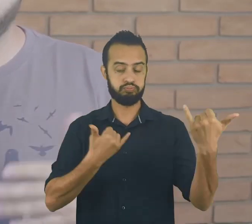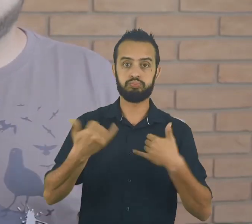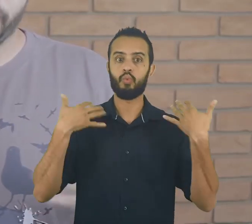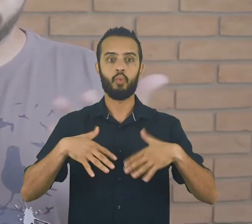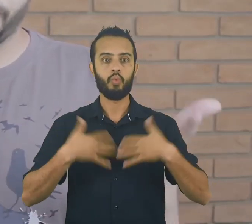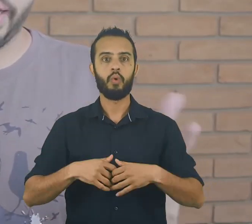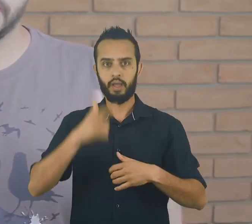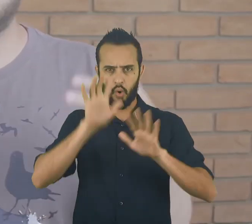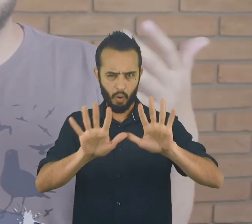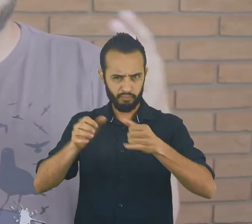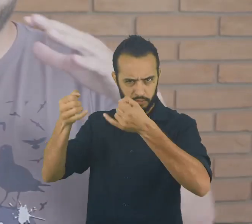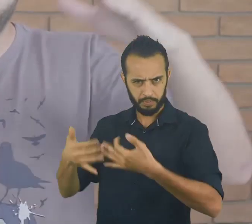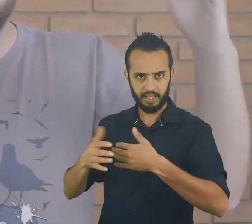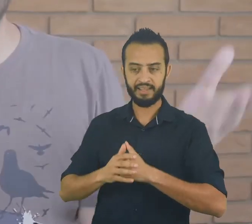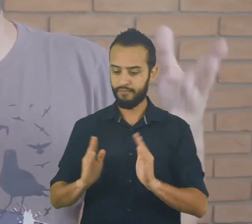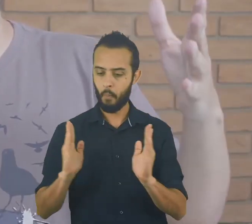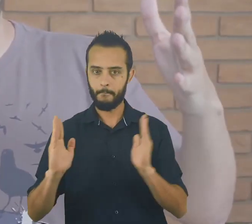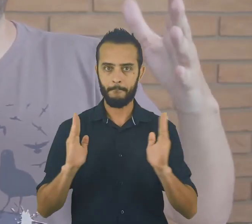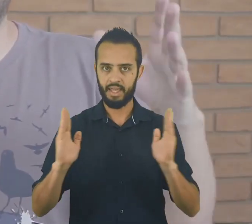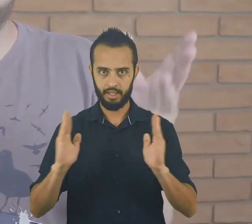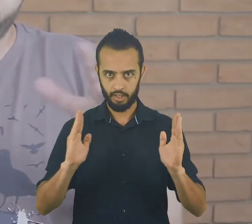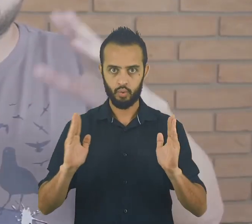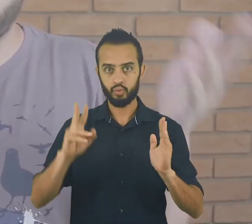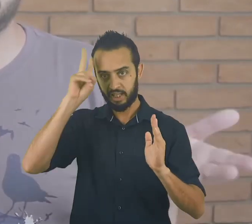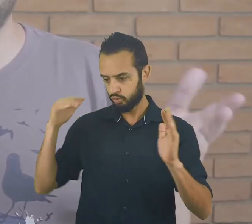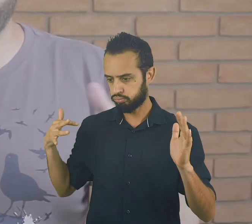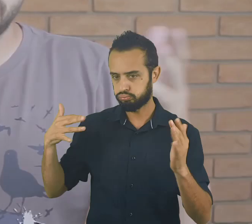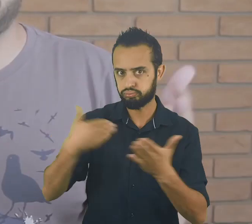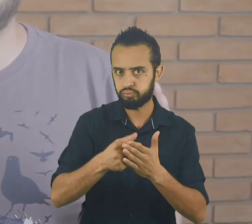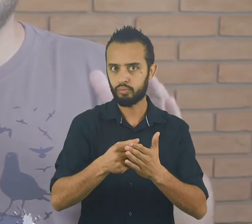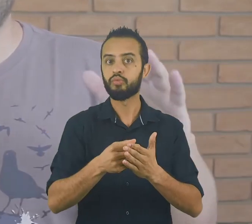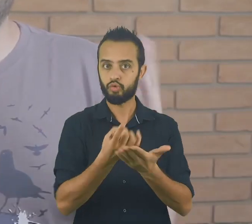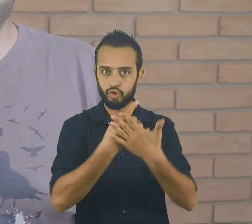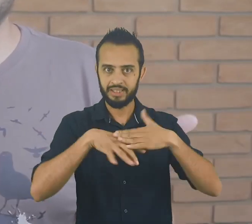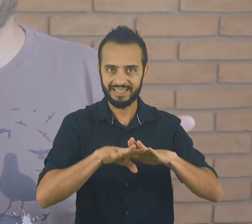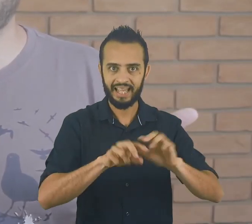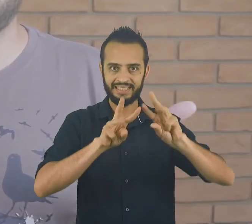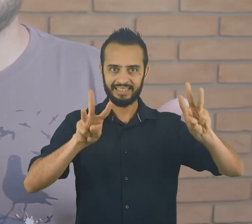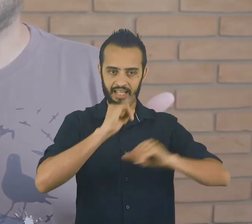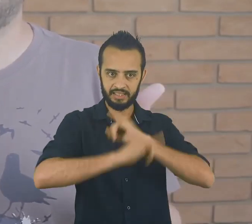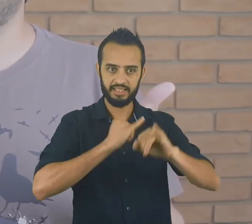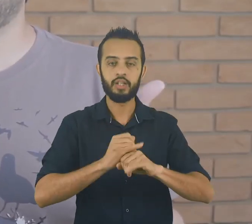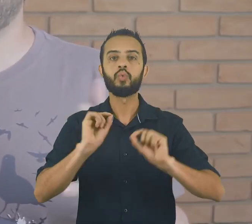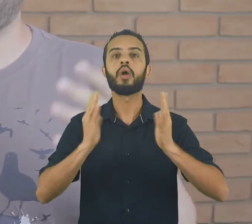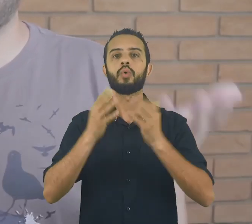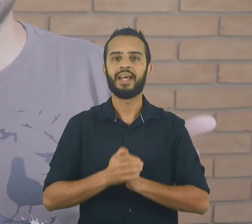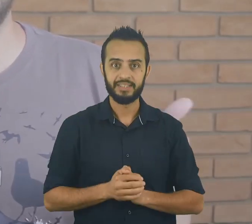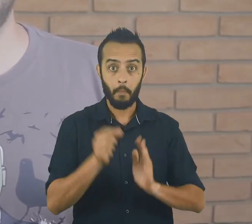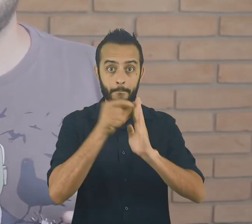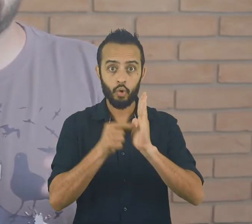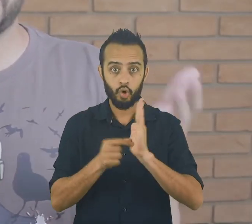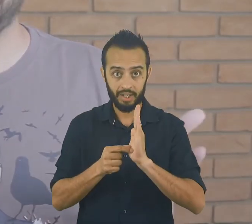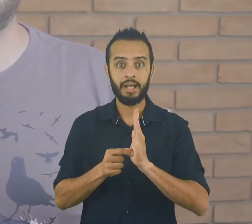aconteceu. Vou até fazer um parênteses, assim, por um período muito grande na história do web design, o Flash foi